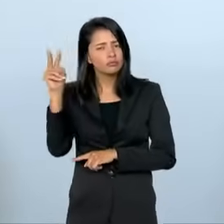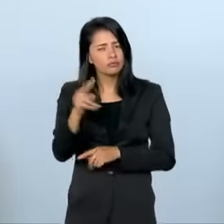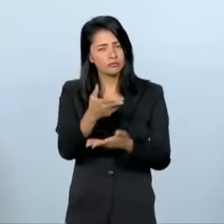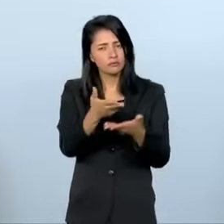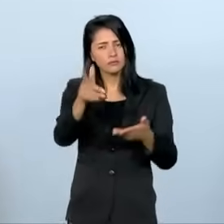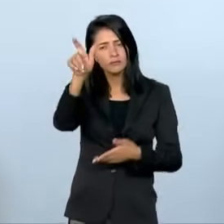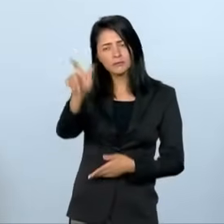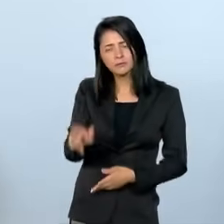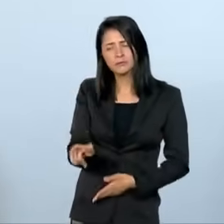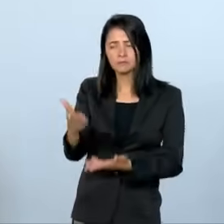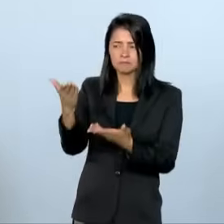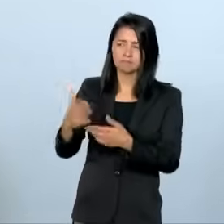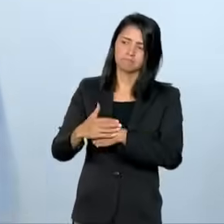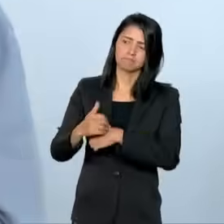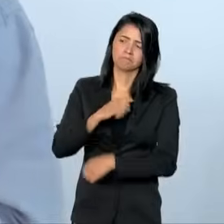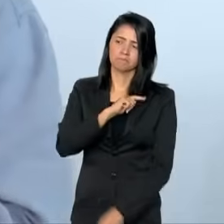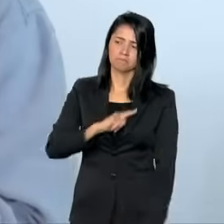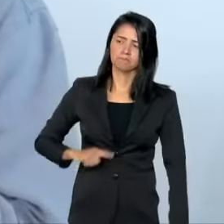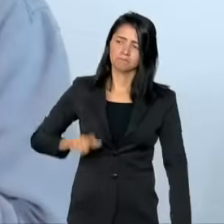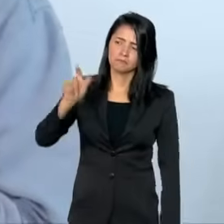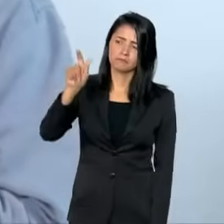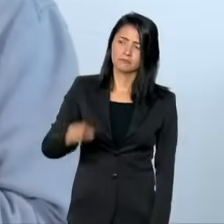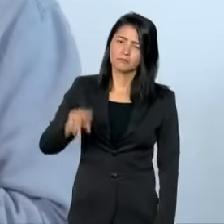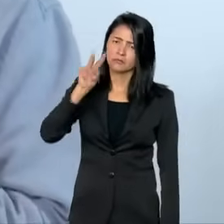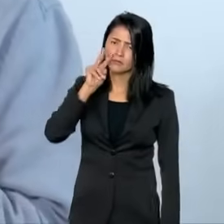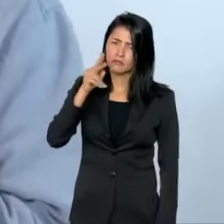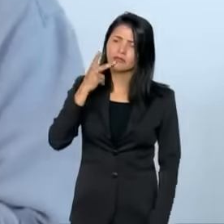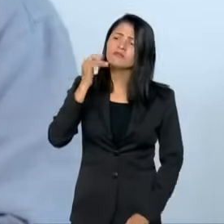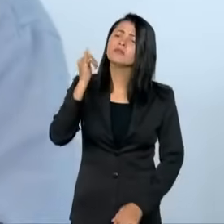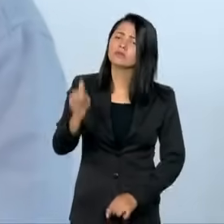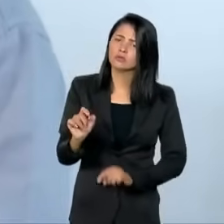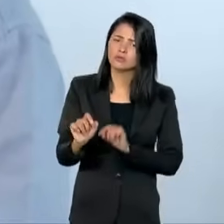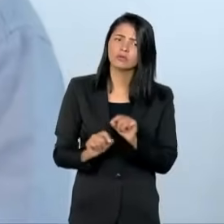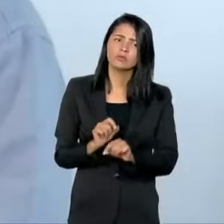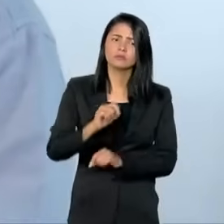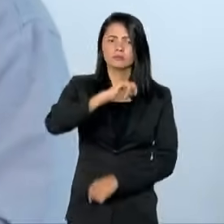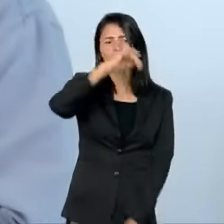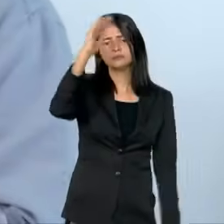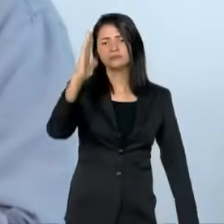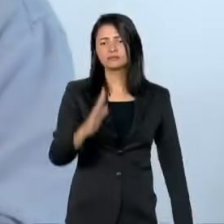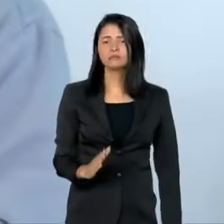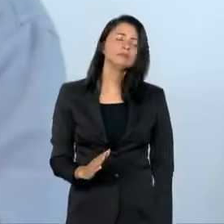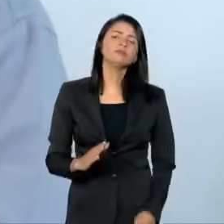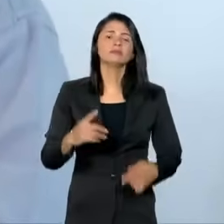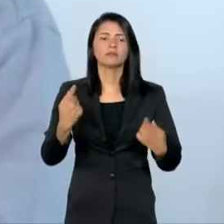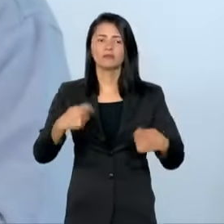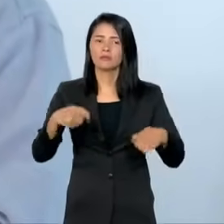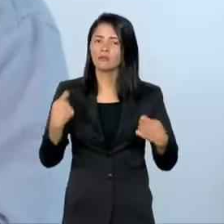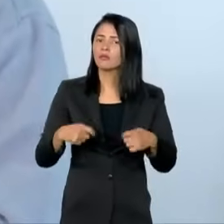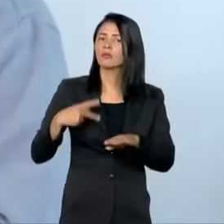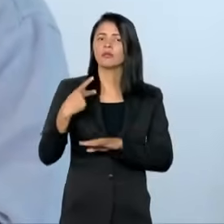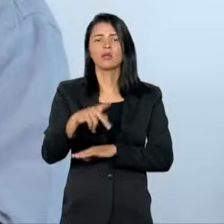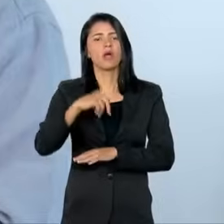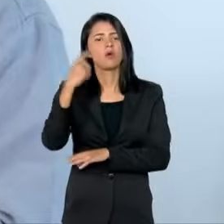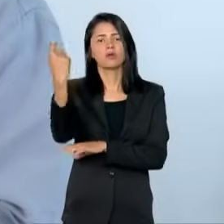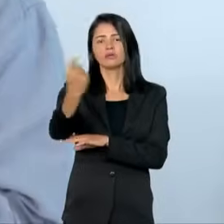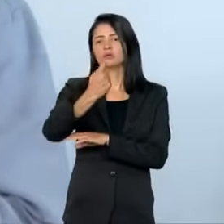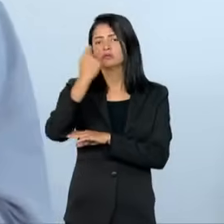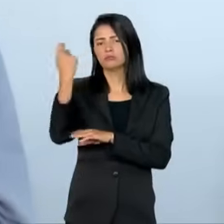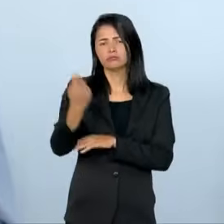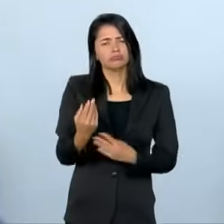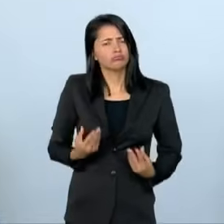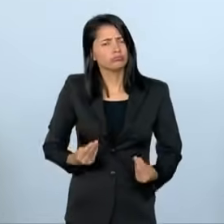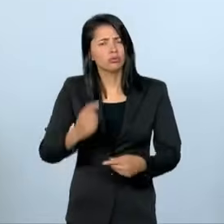meu querido governador, quero dizer para você o seguinte, o Brasil deve muito ao Rio Grande do Sul.